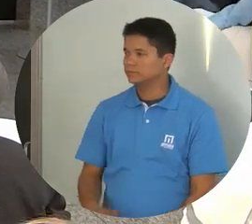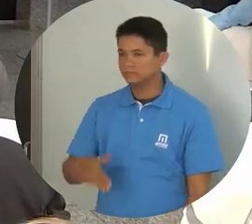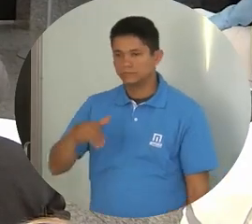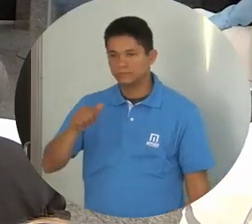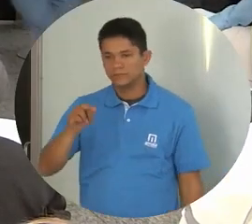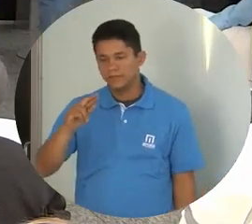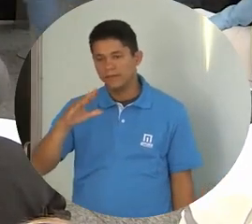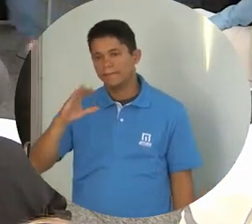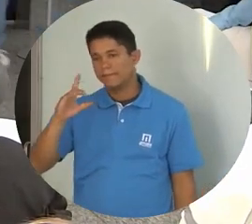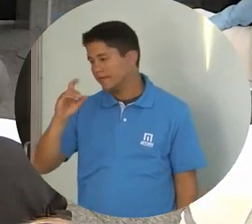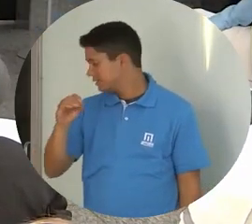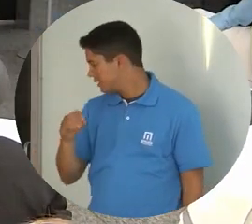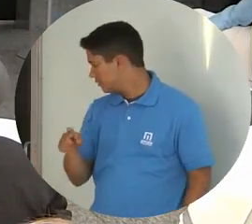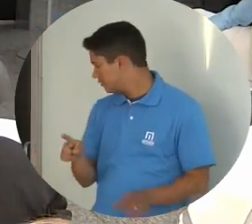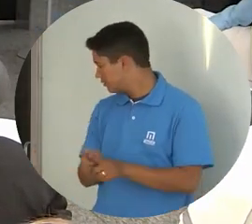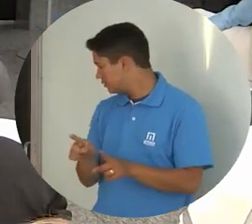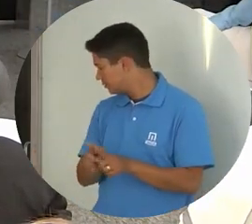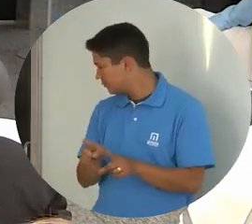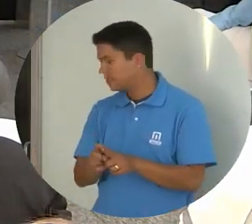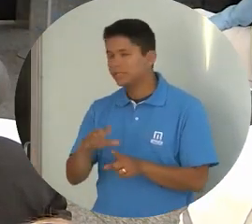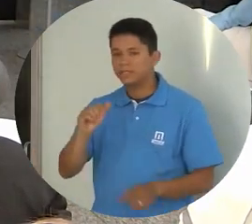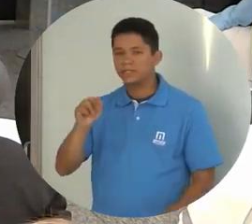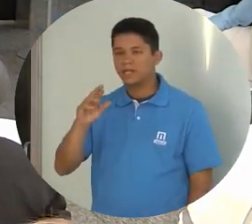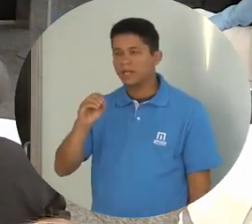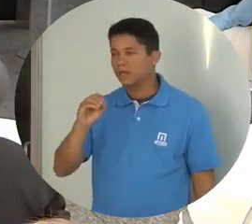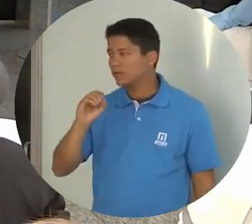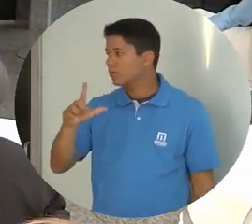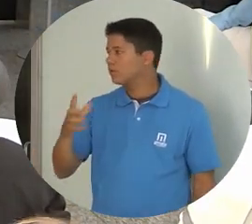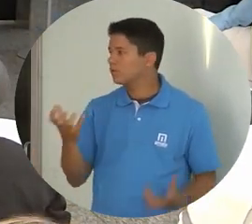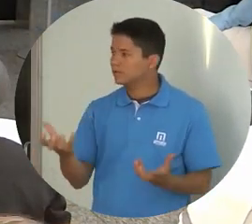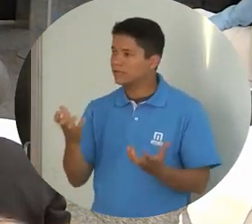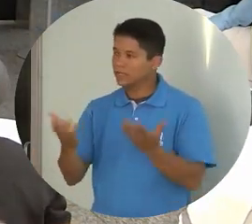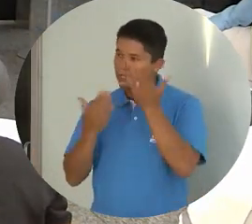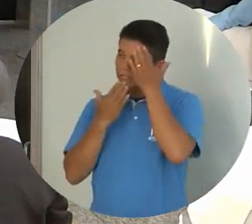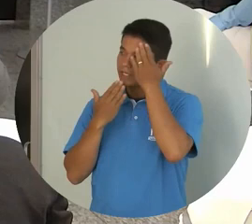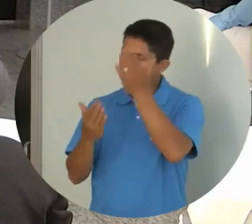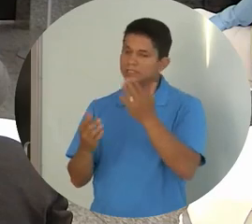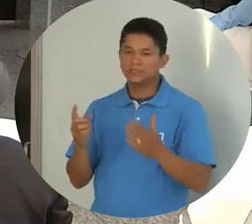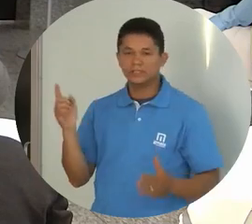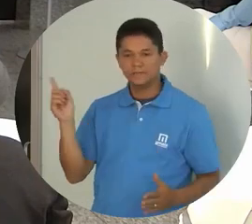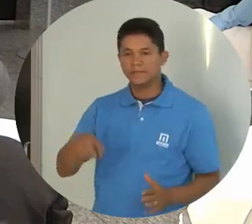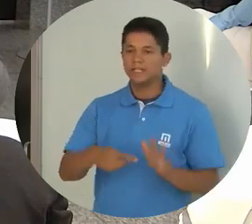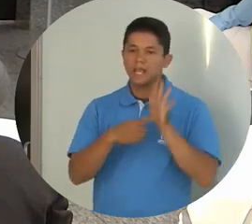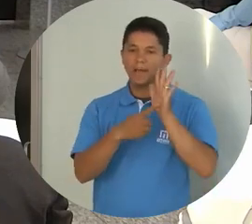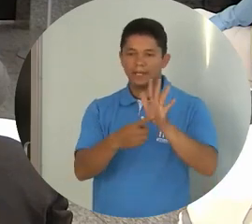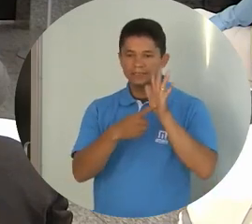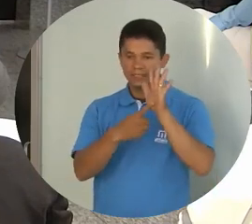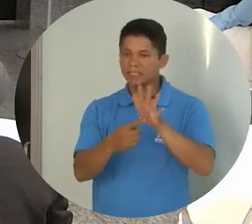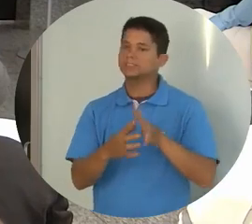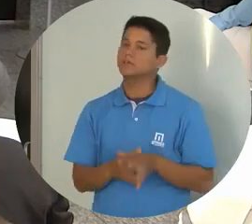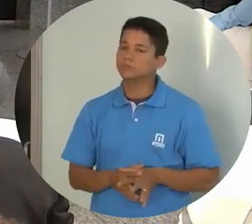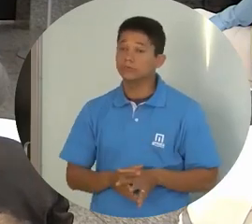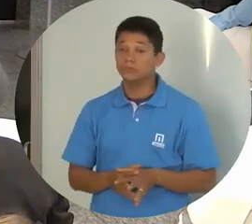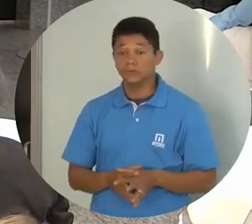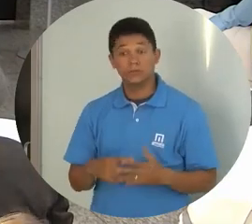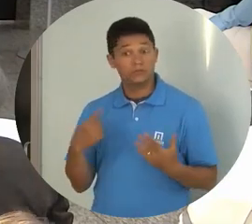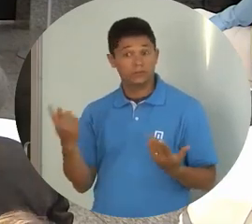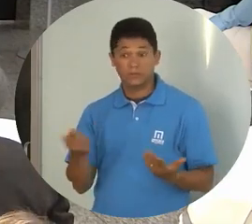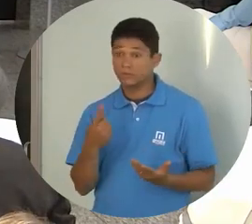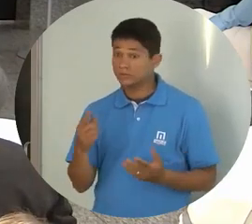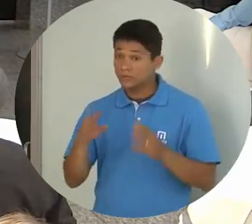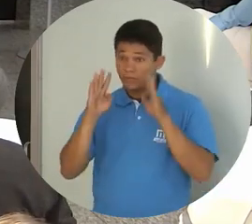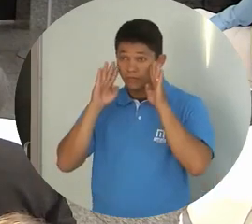Marcelo e Carol, agradecer mais uma vez assim, a apresentação e como a gente fica